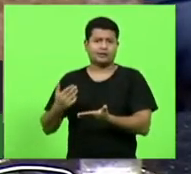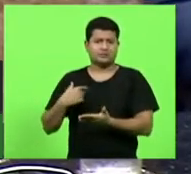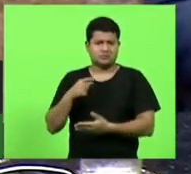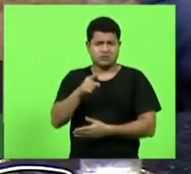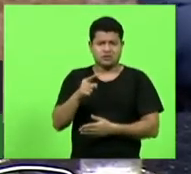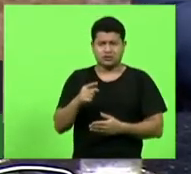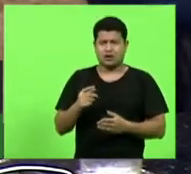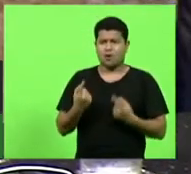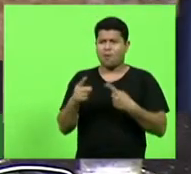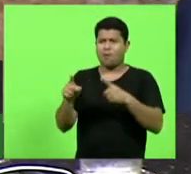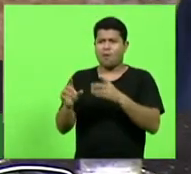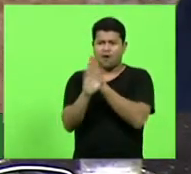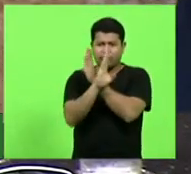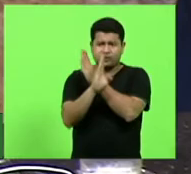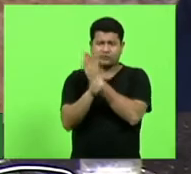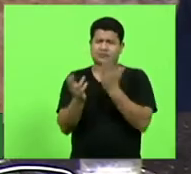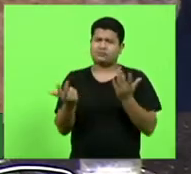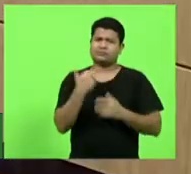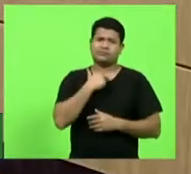Muito obrigado, presidente.